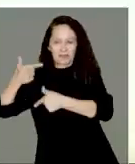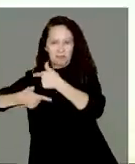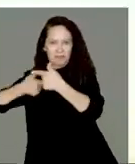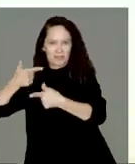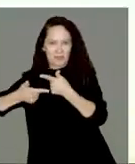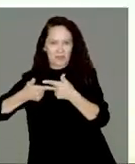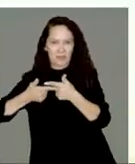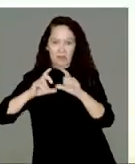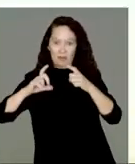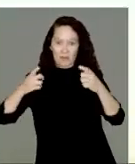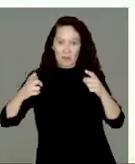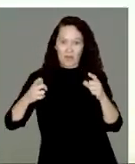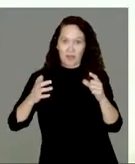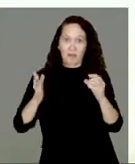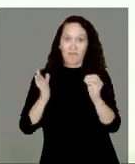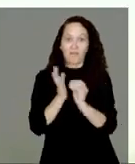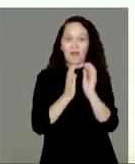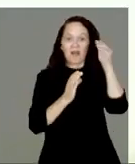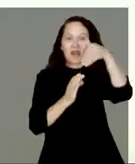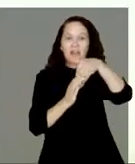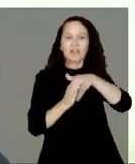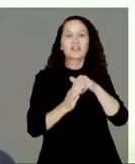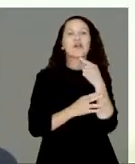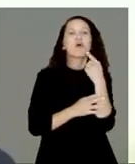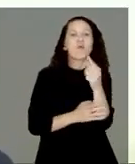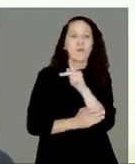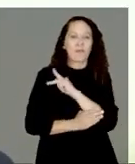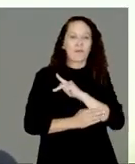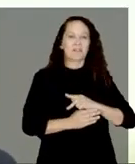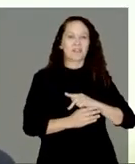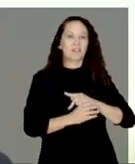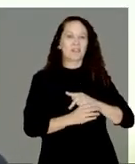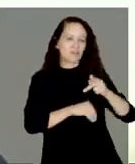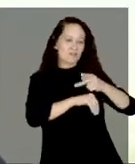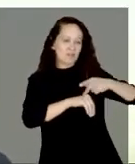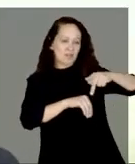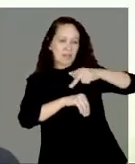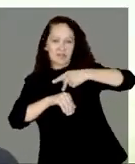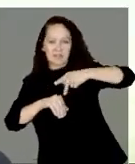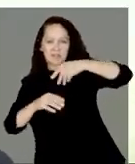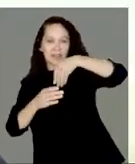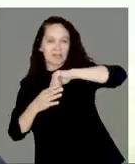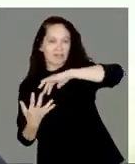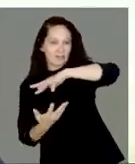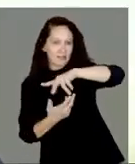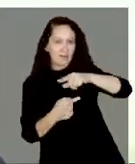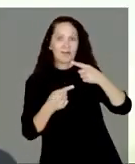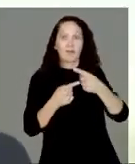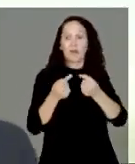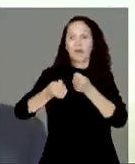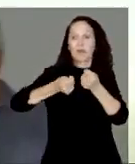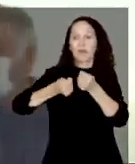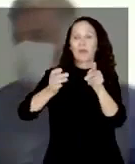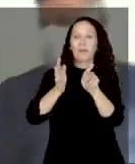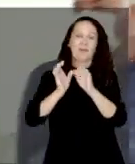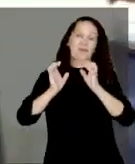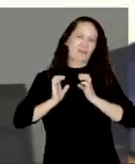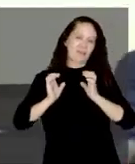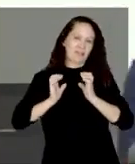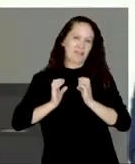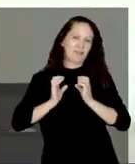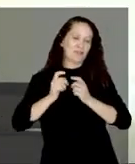jamais pensei que a gente fosse retroceder. Ou seja, 30 anos depois, a gente volta a